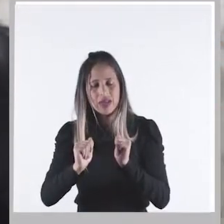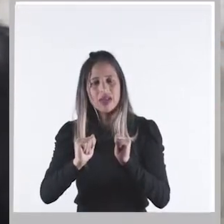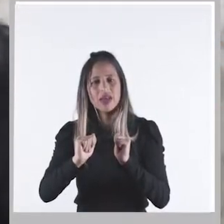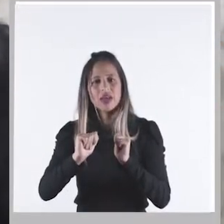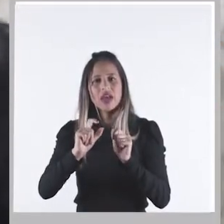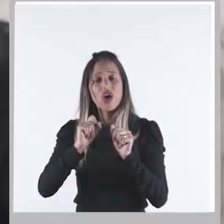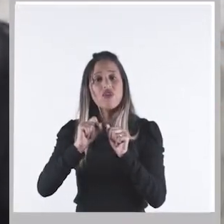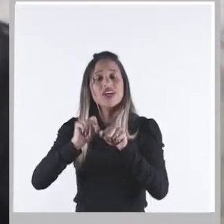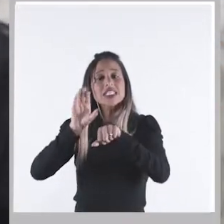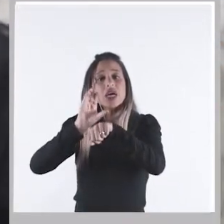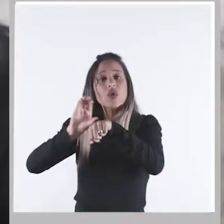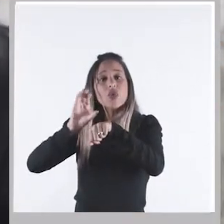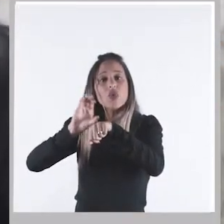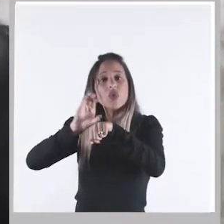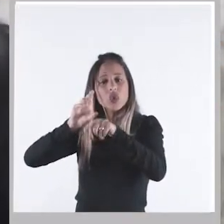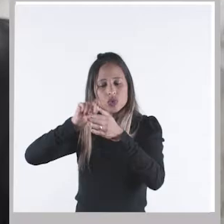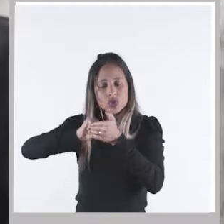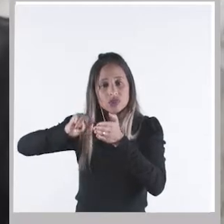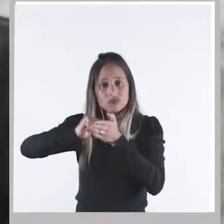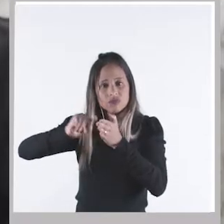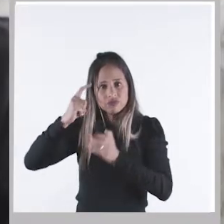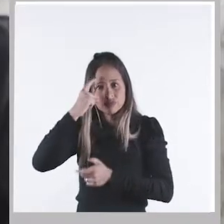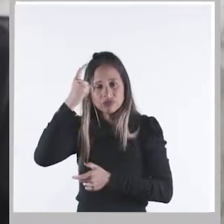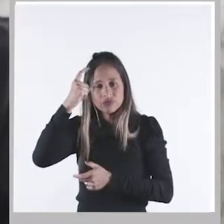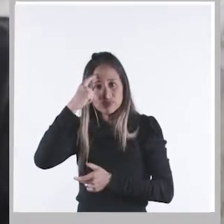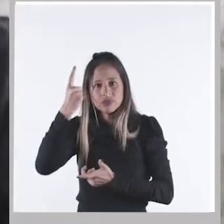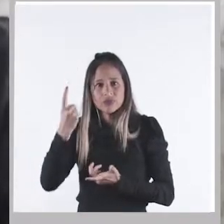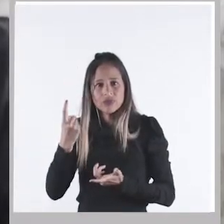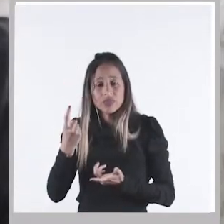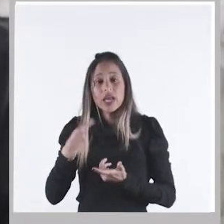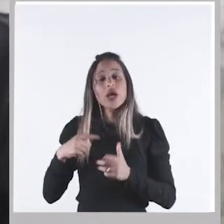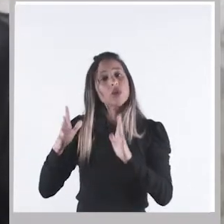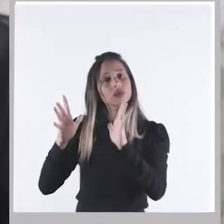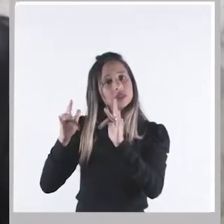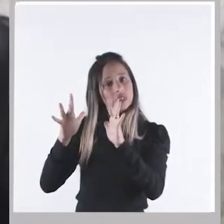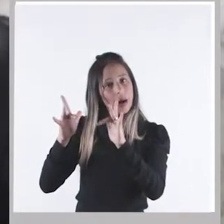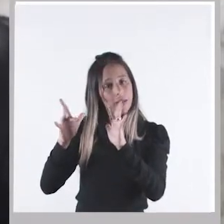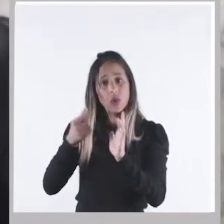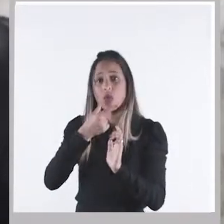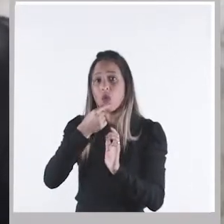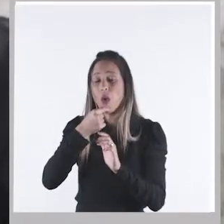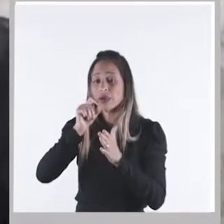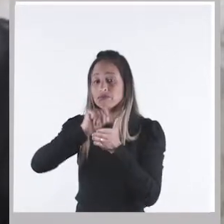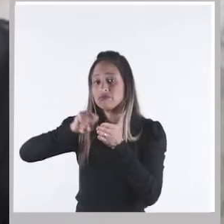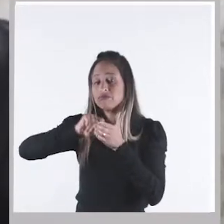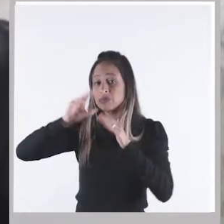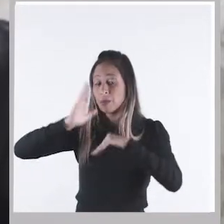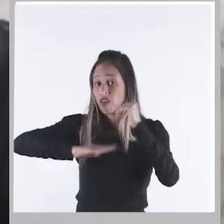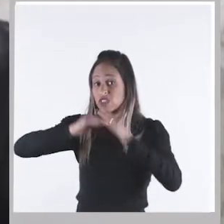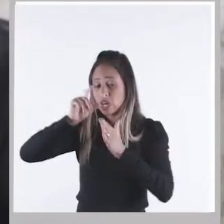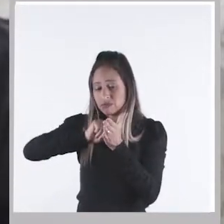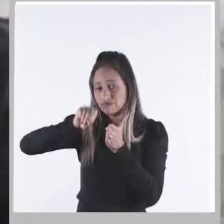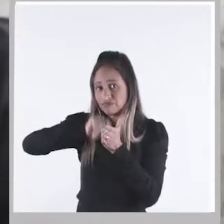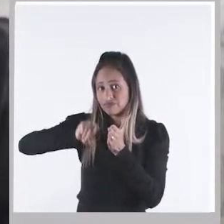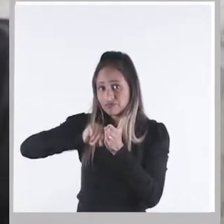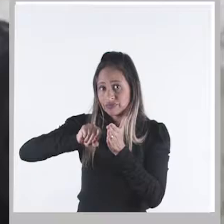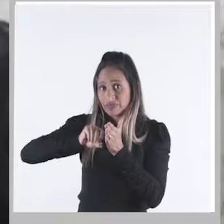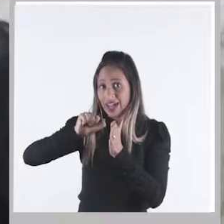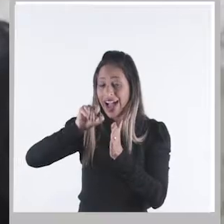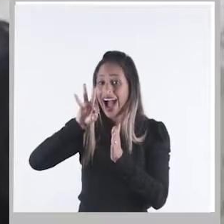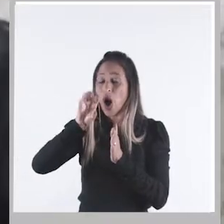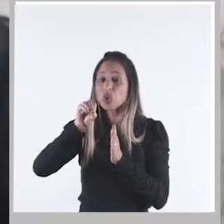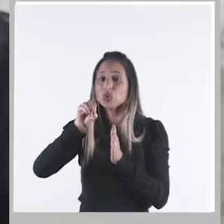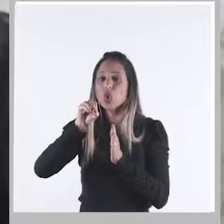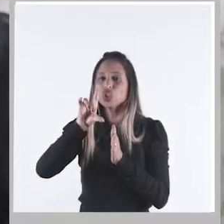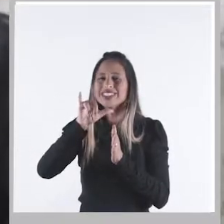fui fazer curso de escrita criativa, eu namoro um escritor, né? Um escritor que é um